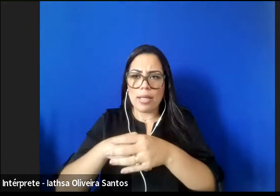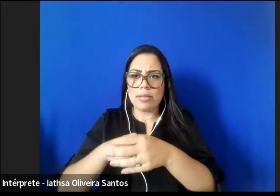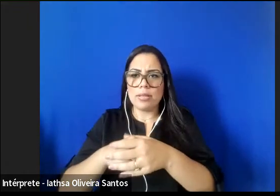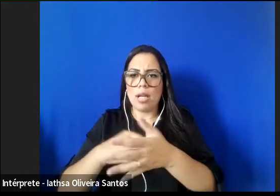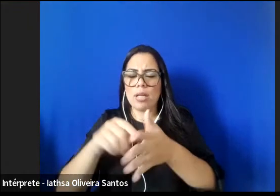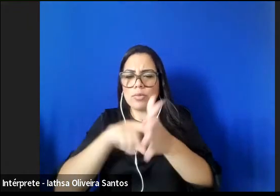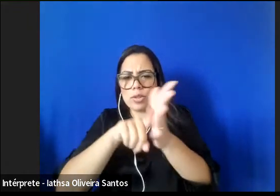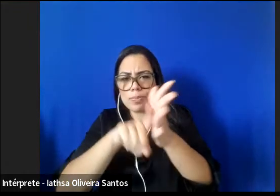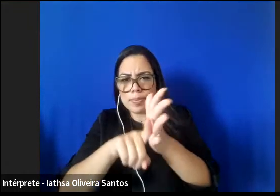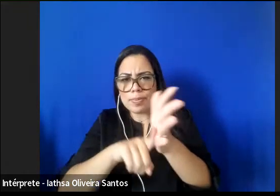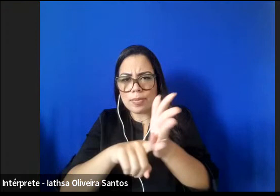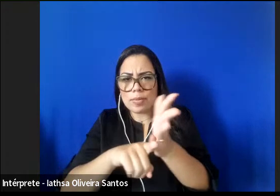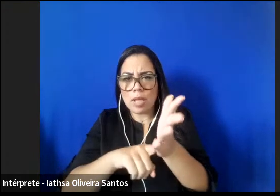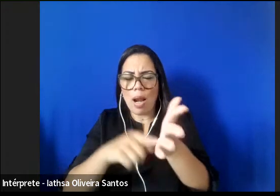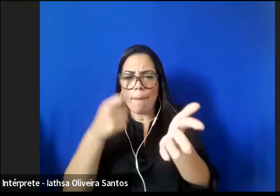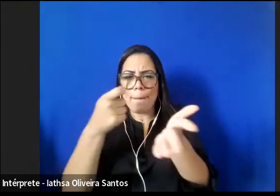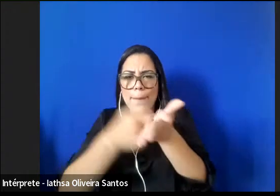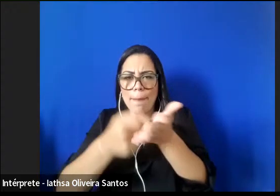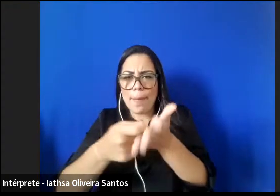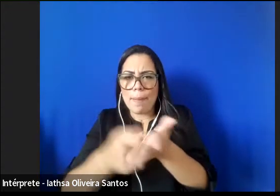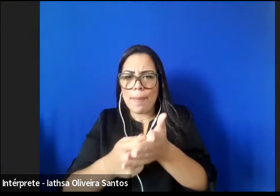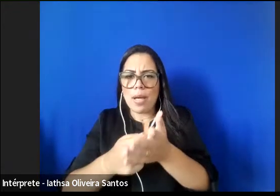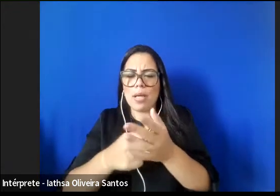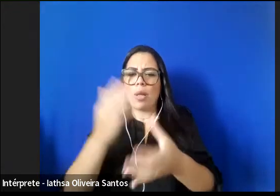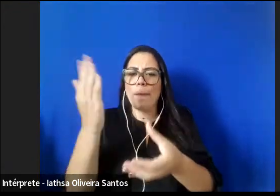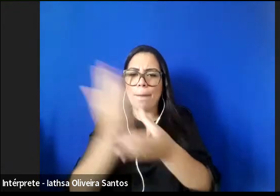que é um troço tormentor, tem os processos criminais.